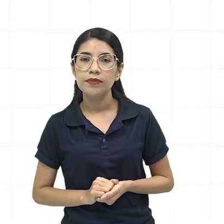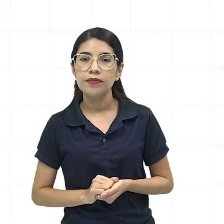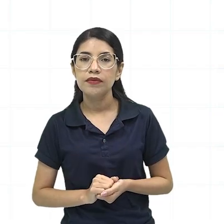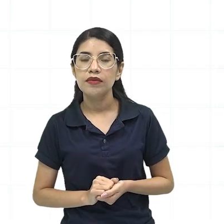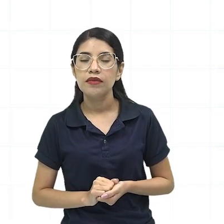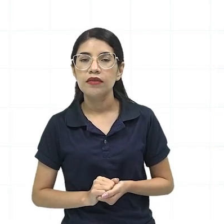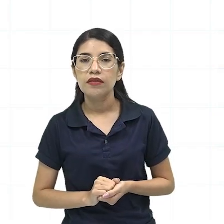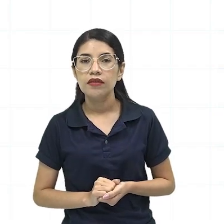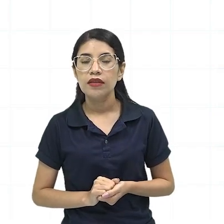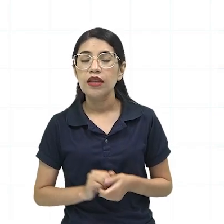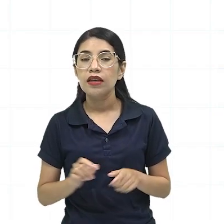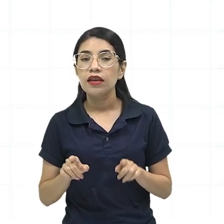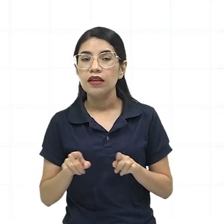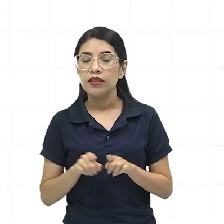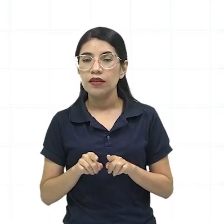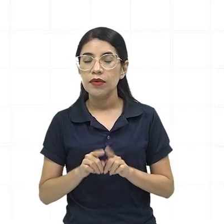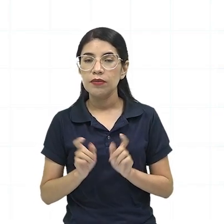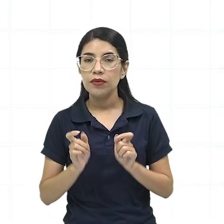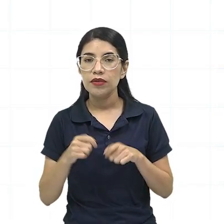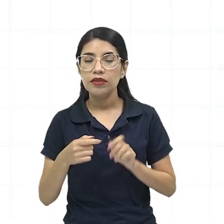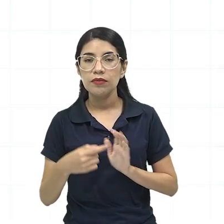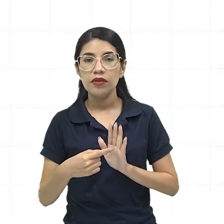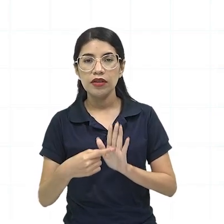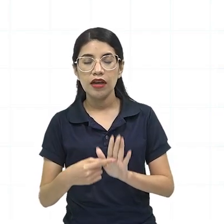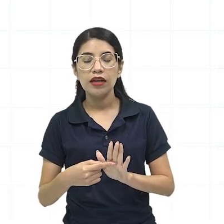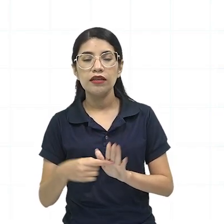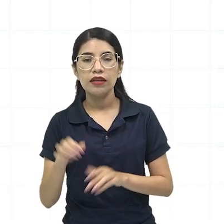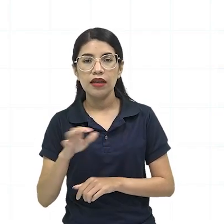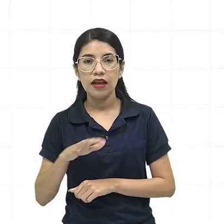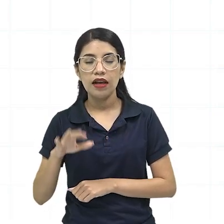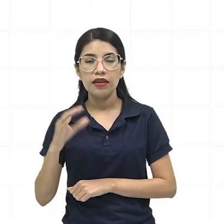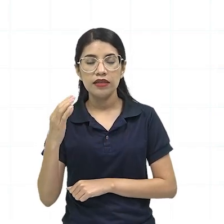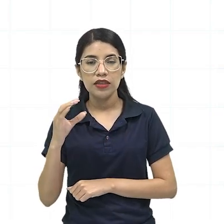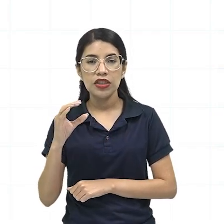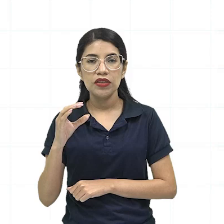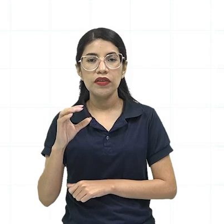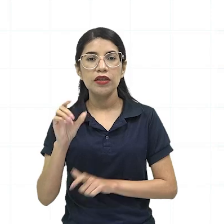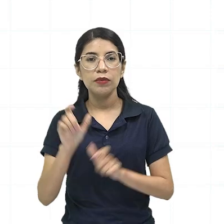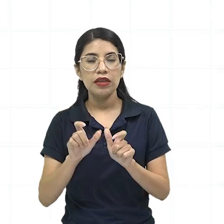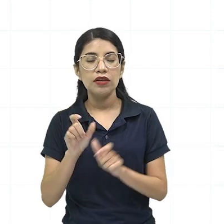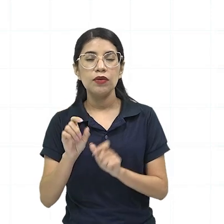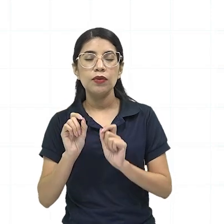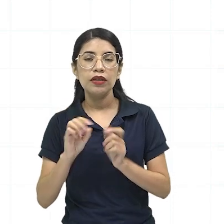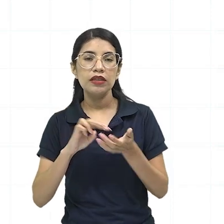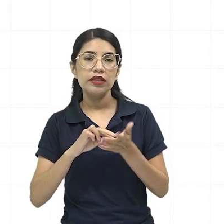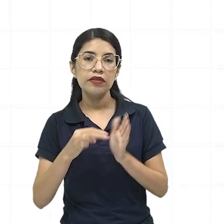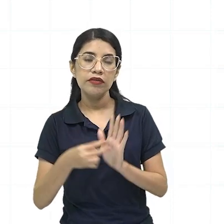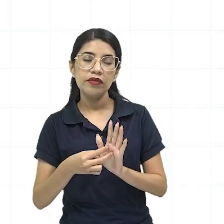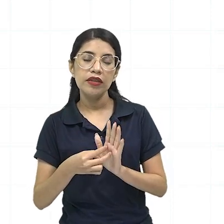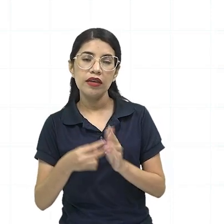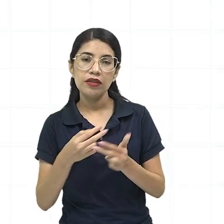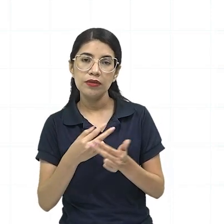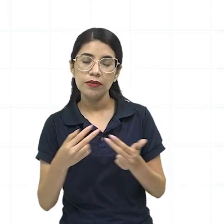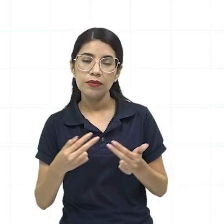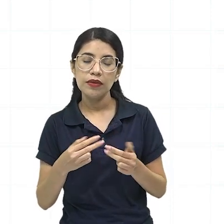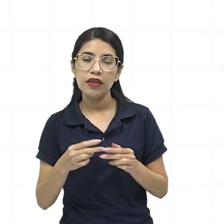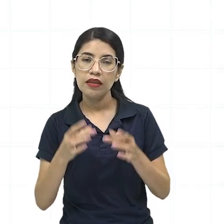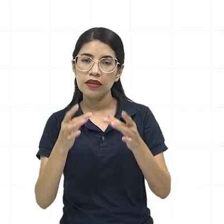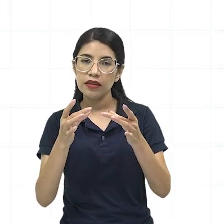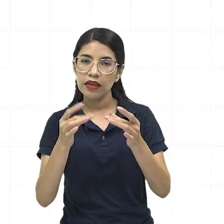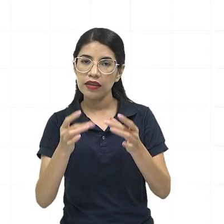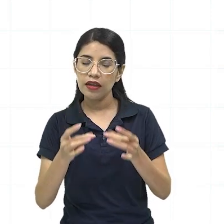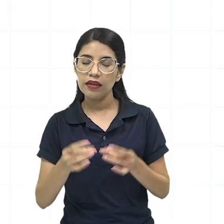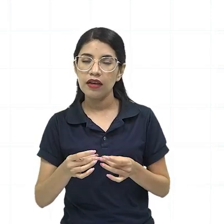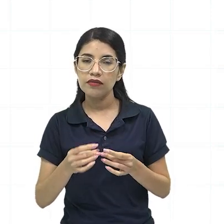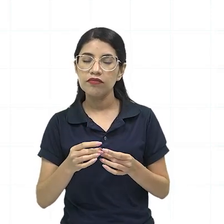forma de também mostrar cientificamente para o leitor o que são aquelas coisas, que vai ser destrinchado ao longo da